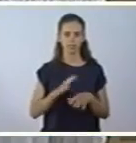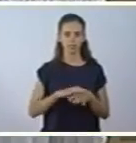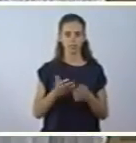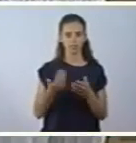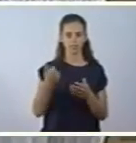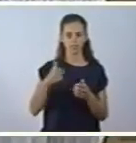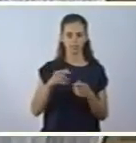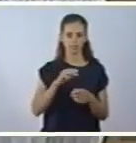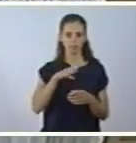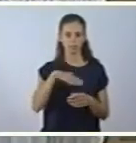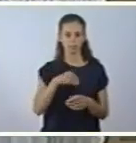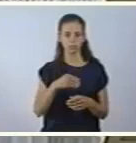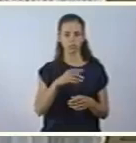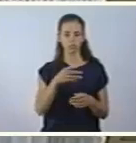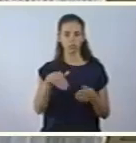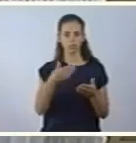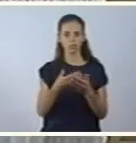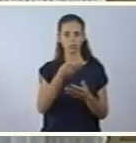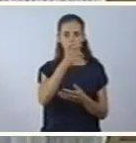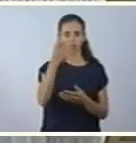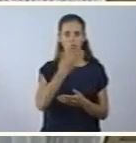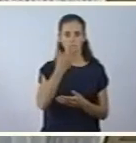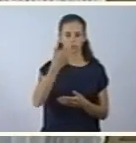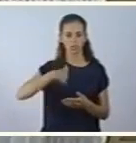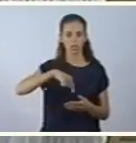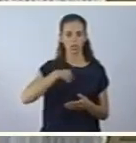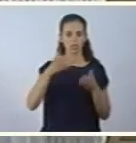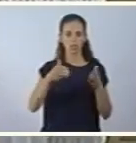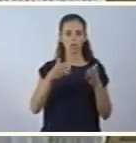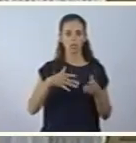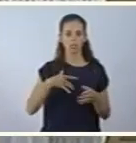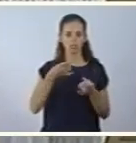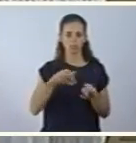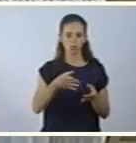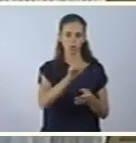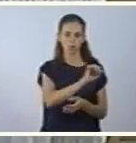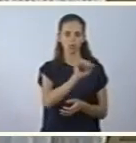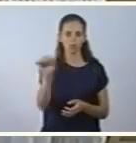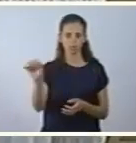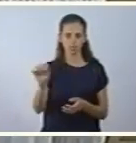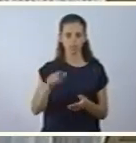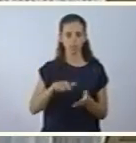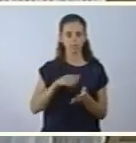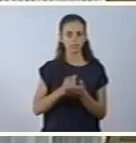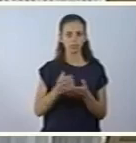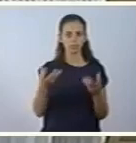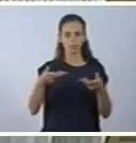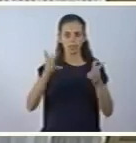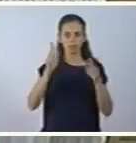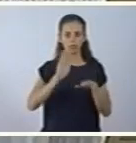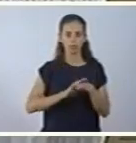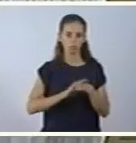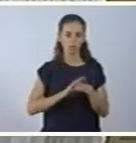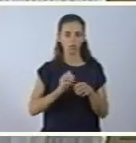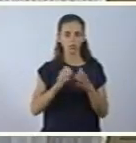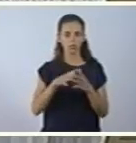Livrai-nos de todo o mal, Senhor, e dai ao mundo a paz em nossos dias, para que, ajudados pela vossa misericórdia, sejamos sempre livres do